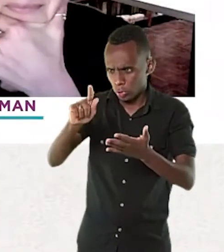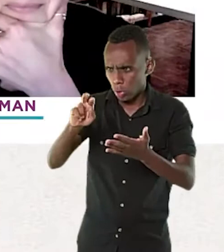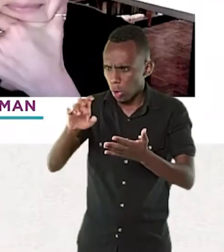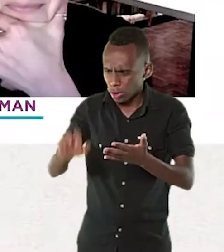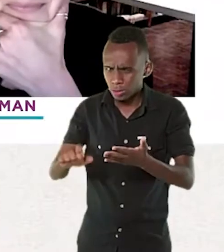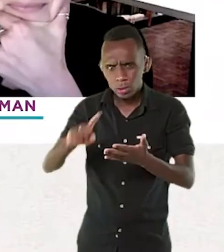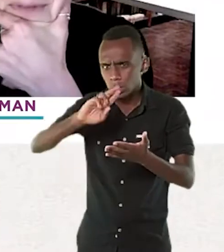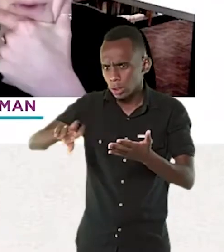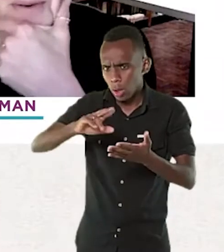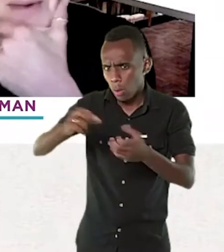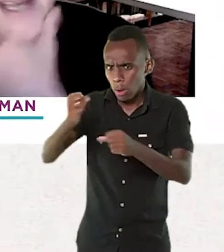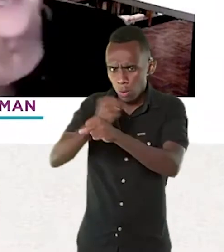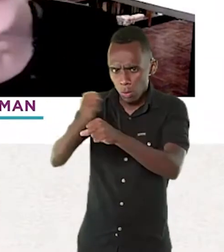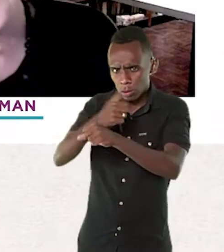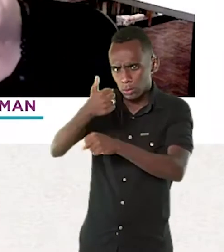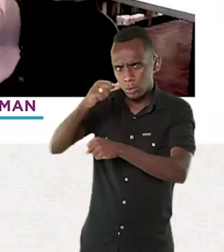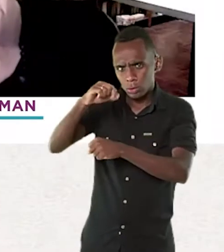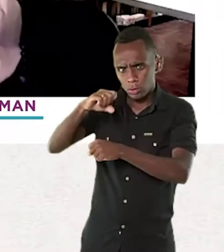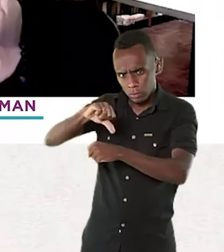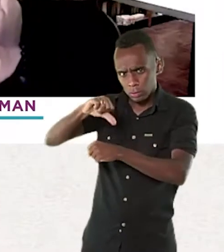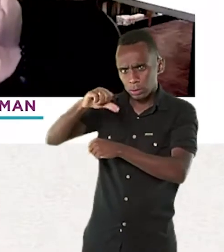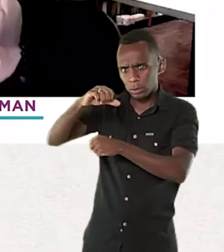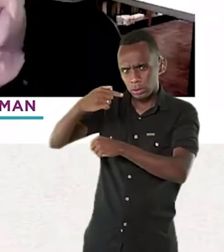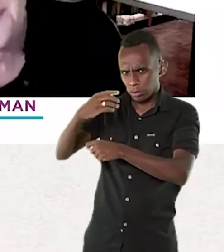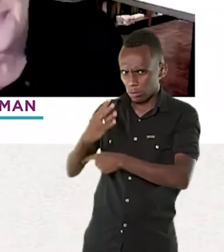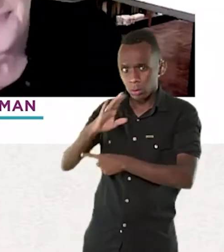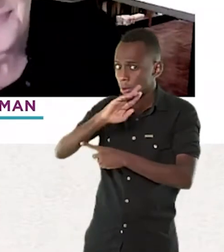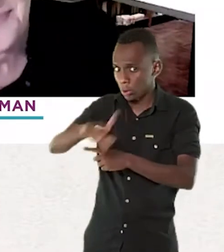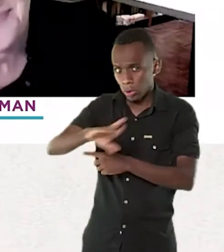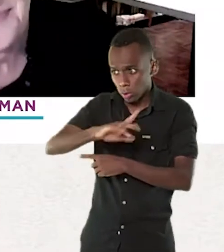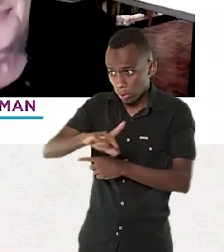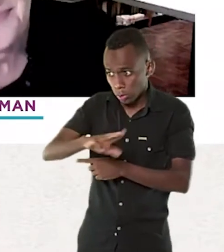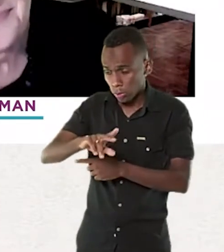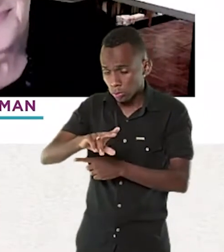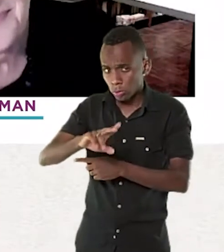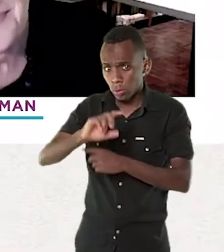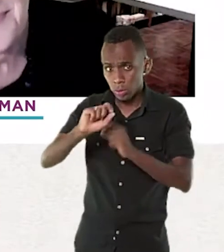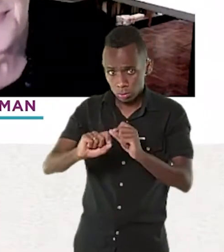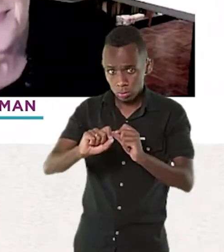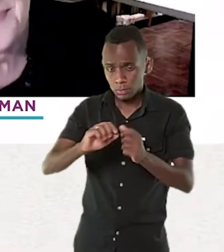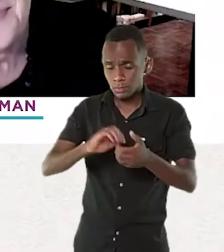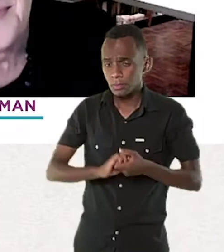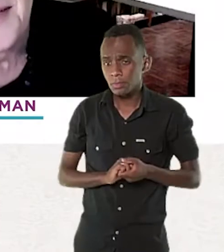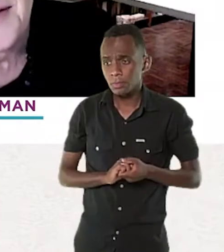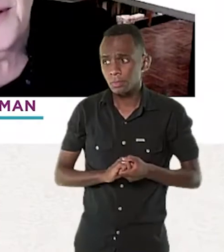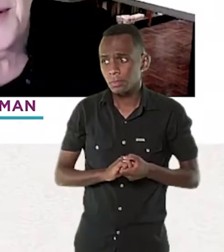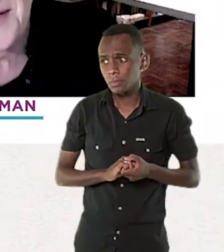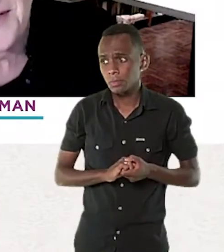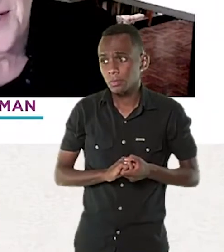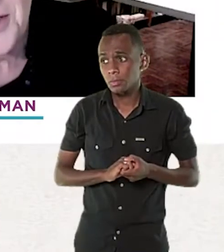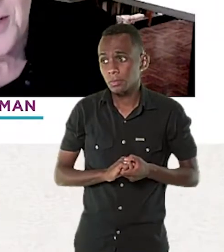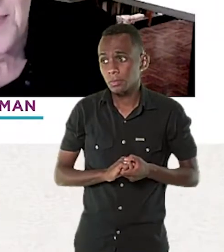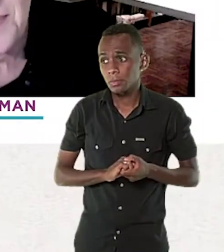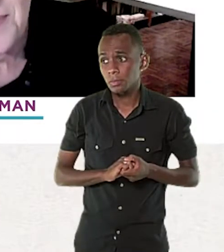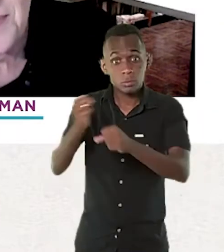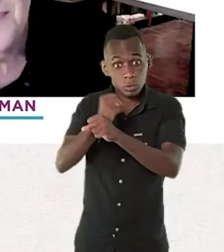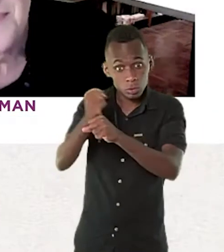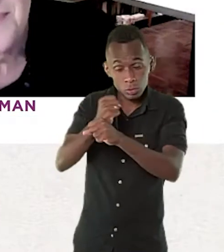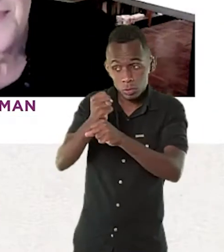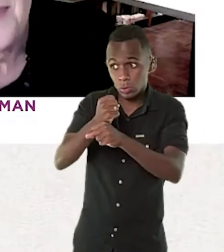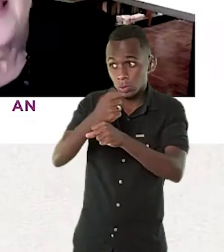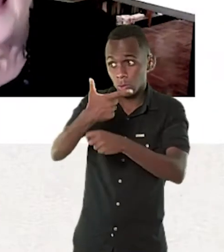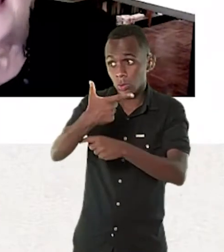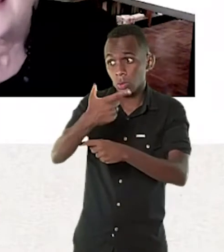1984? O editor que obrigou ele a colocar? Era 2021. Qual era o original?